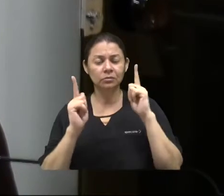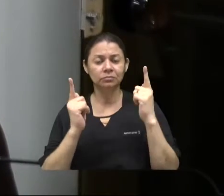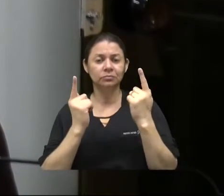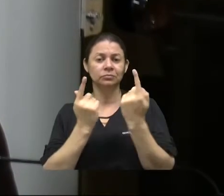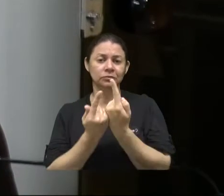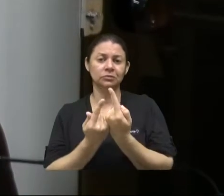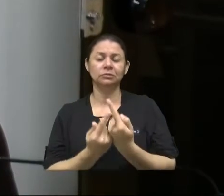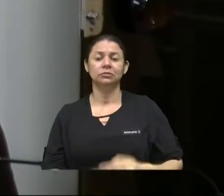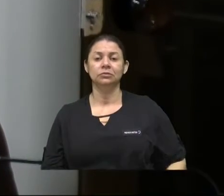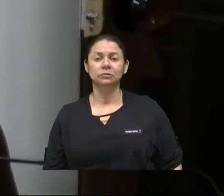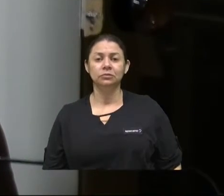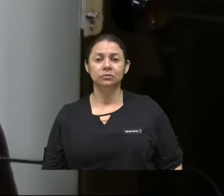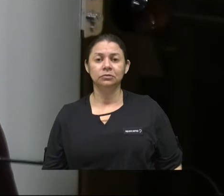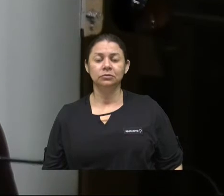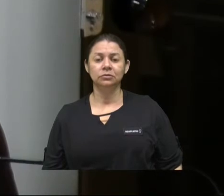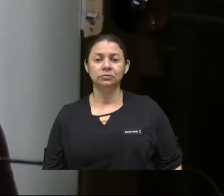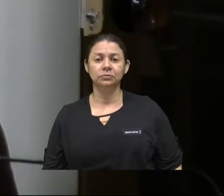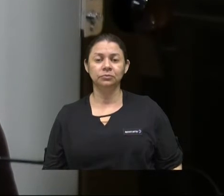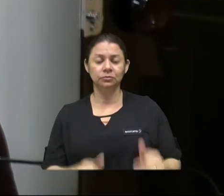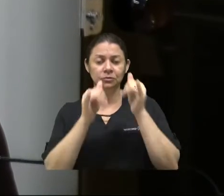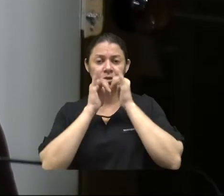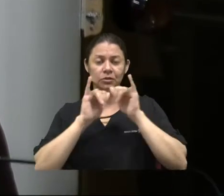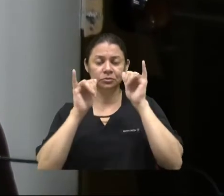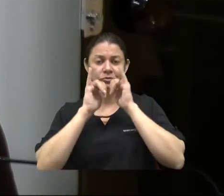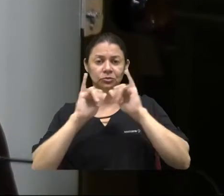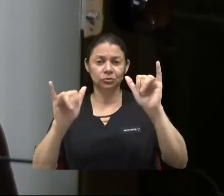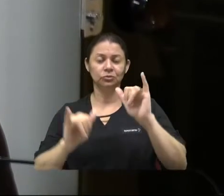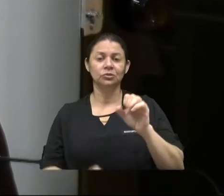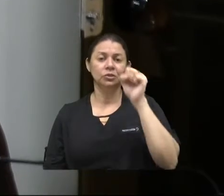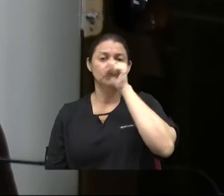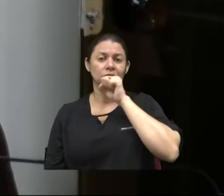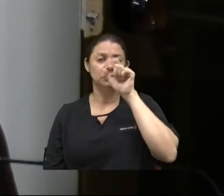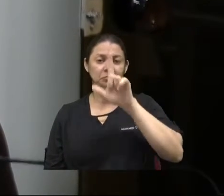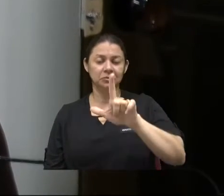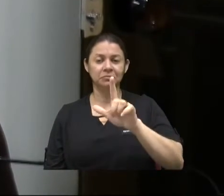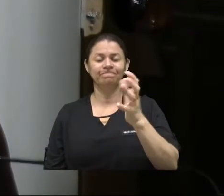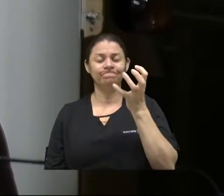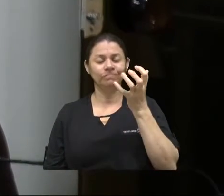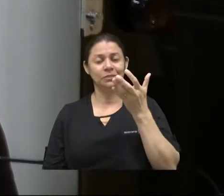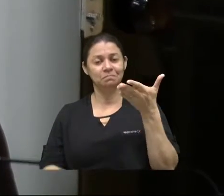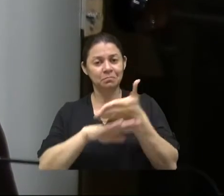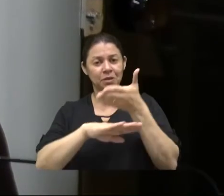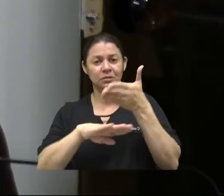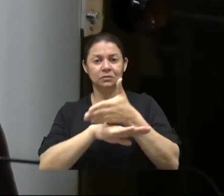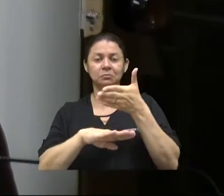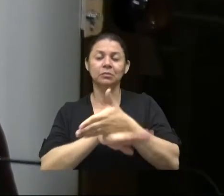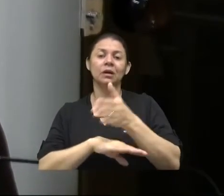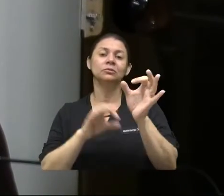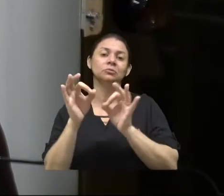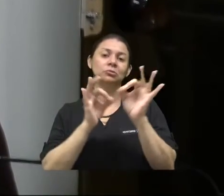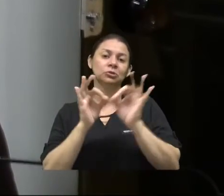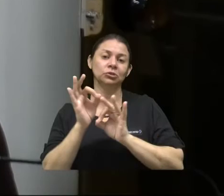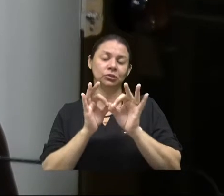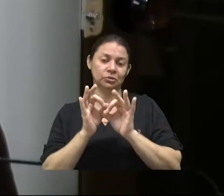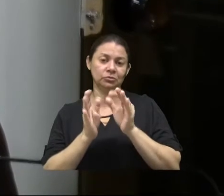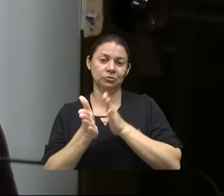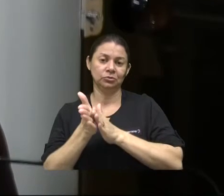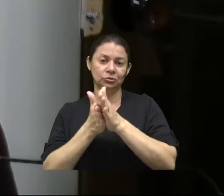foi anunciado que Limeira queria fazer parte. E se hoje, vereador